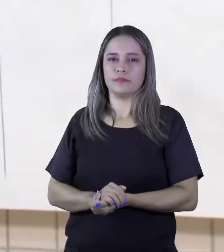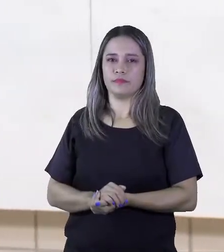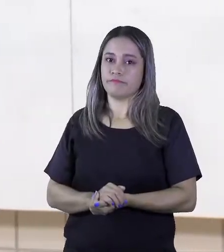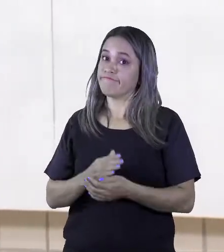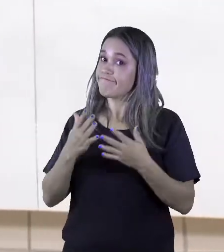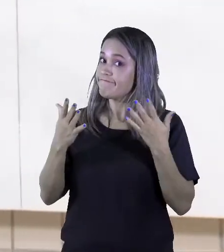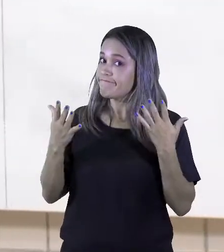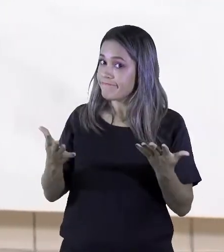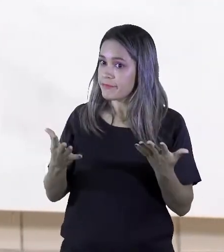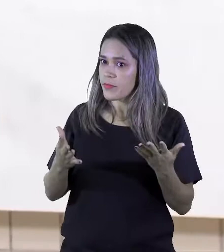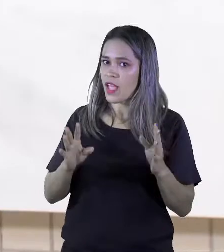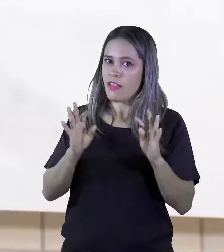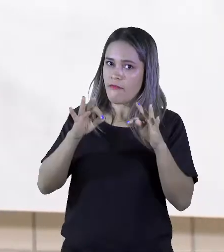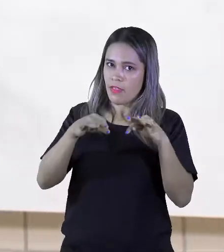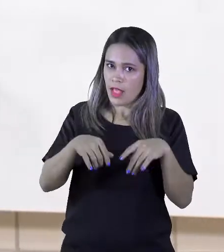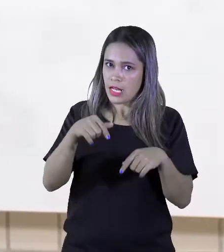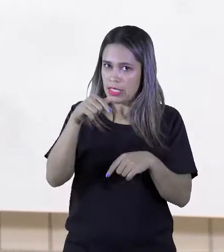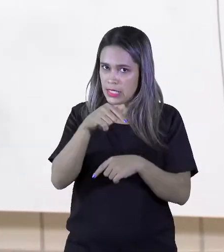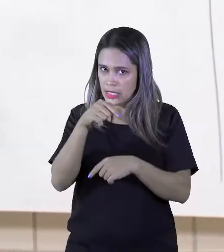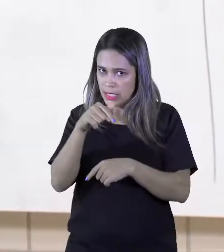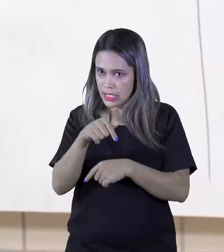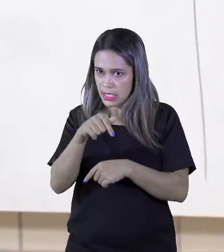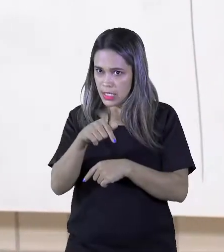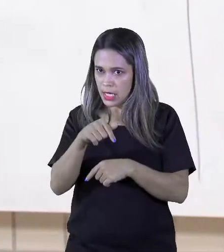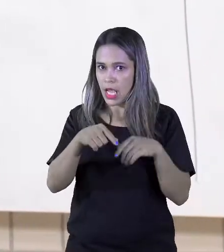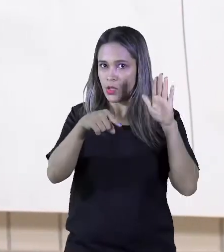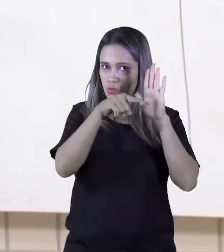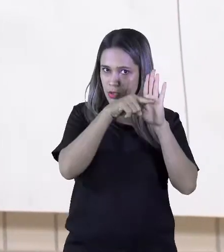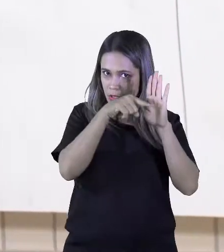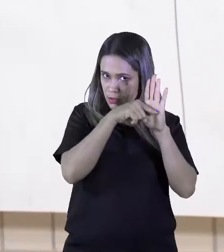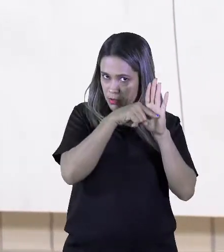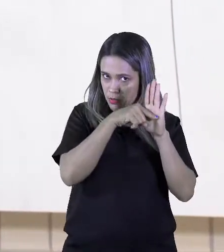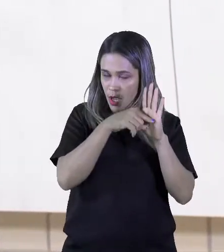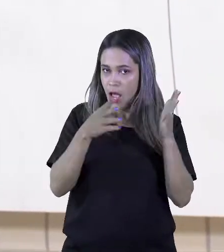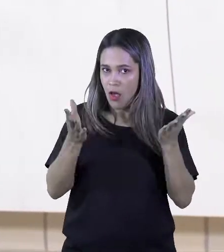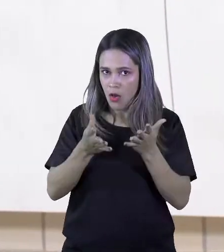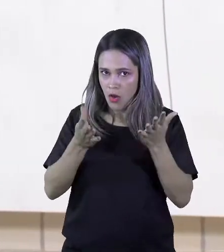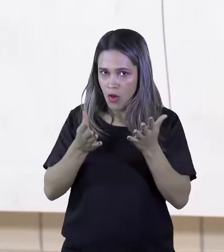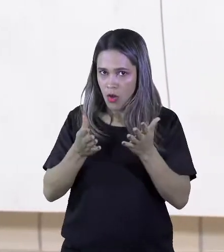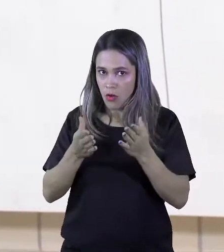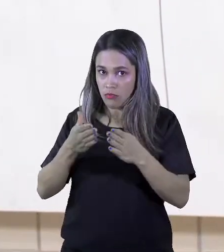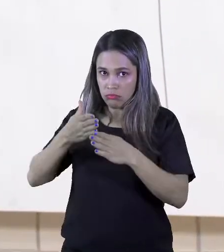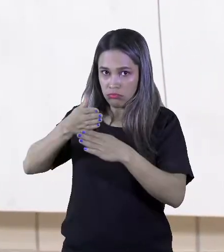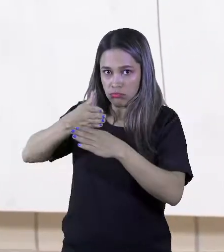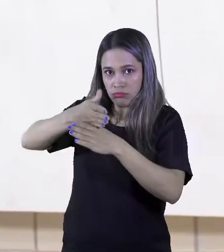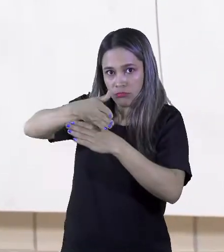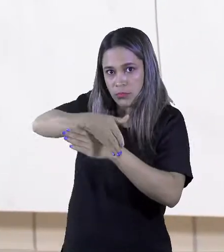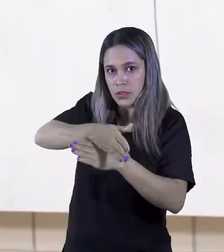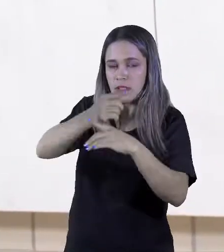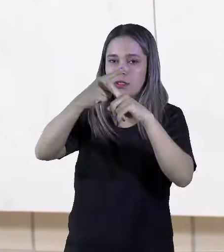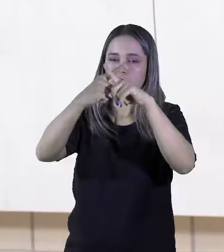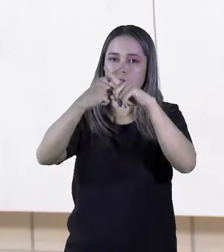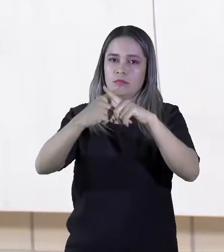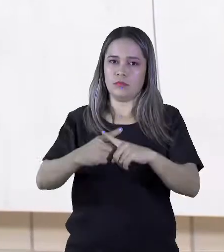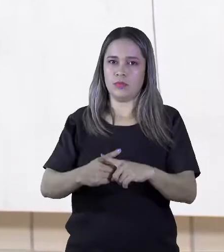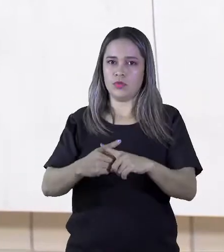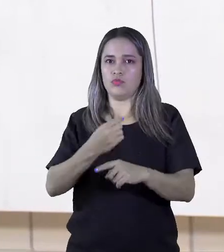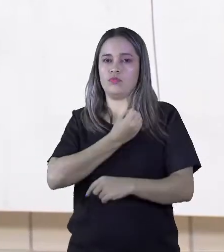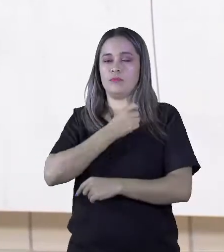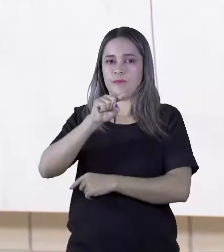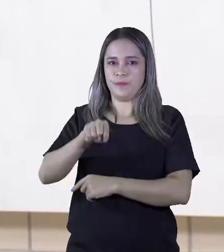Então, a gente finaliza aqui as nossas subtrações e vamos entrar agora na multiplicação com números